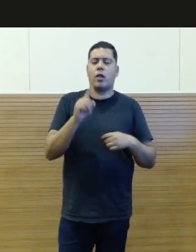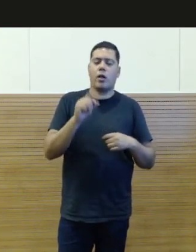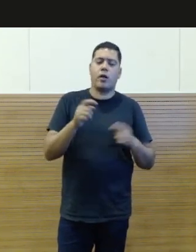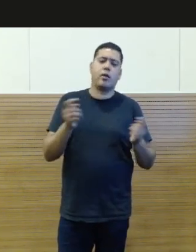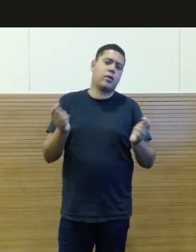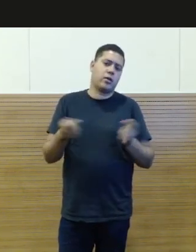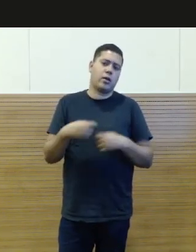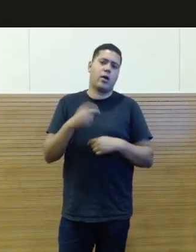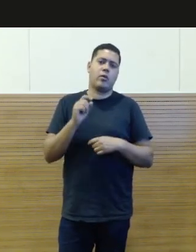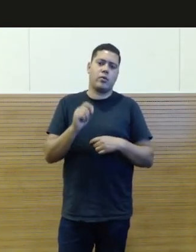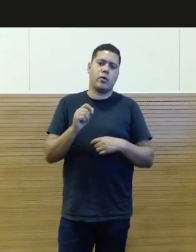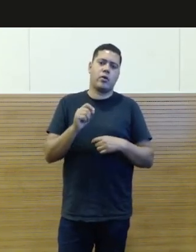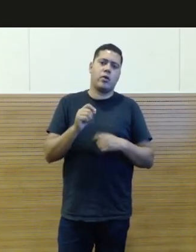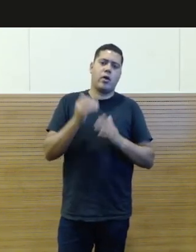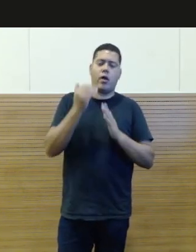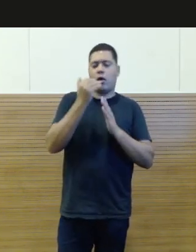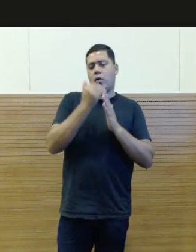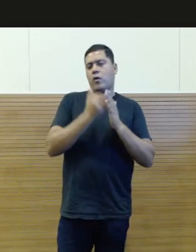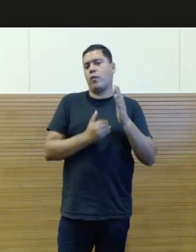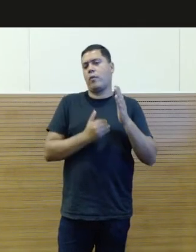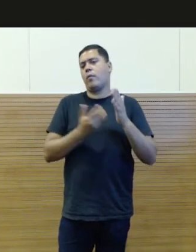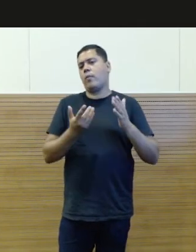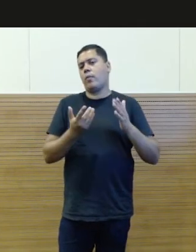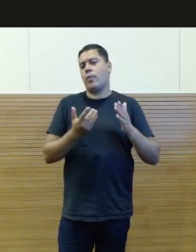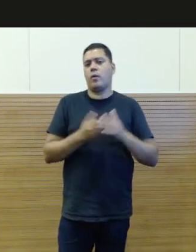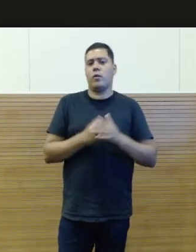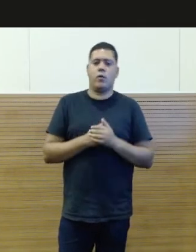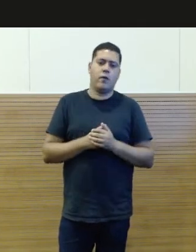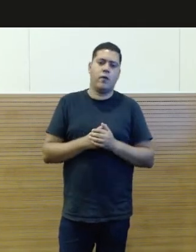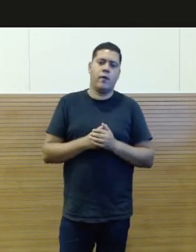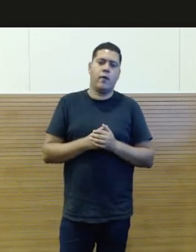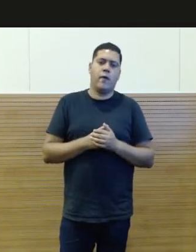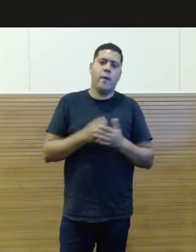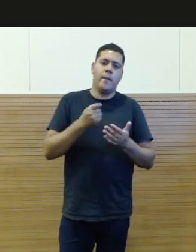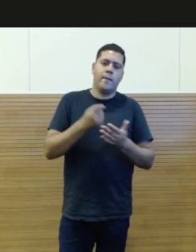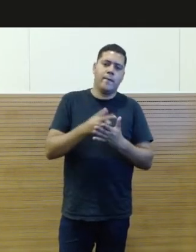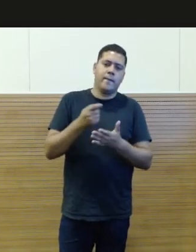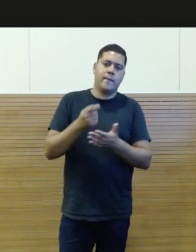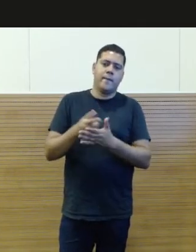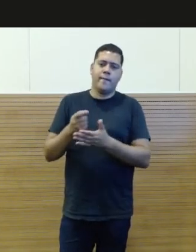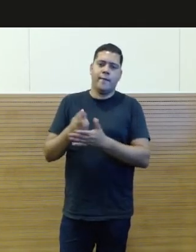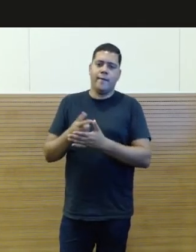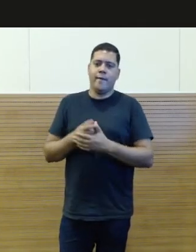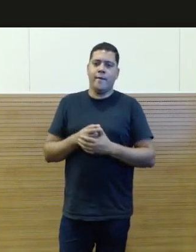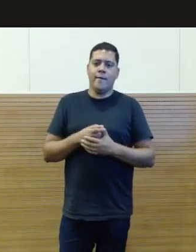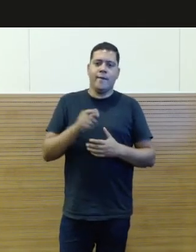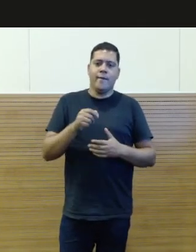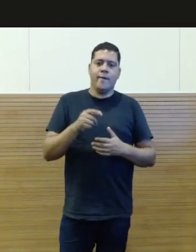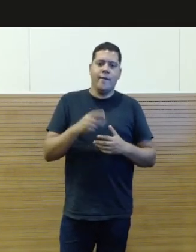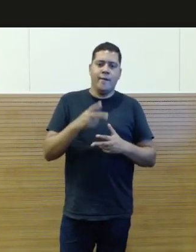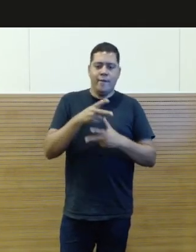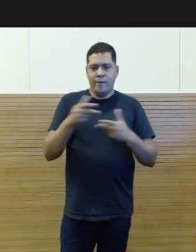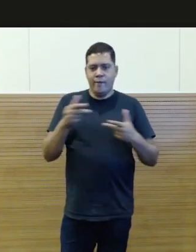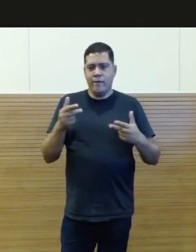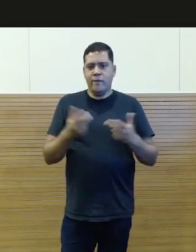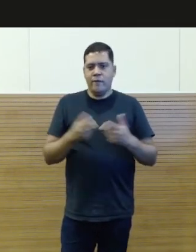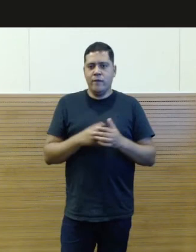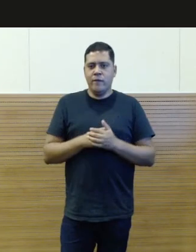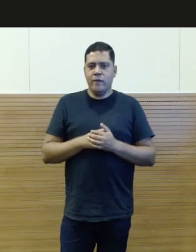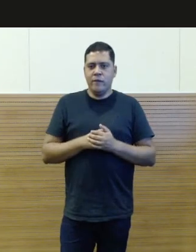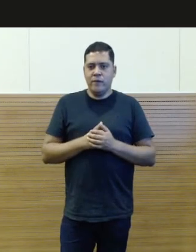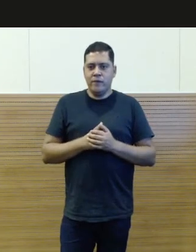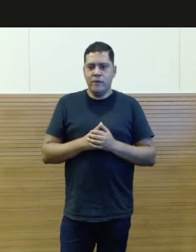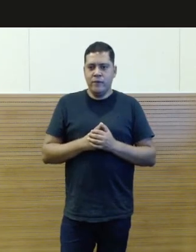capaz de efetivamente reduzir a compra, a aquisição de produtos ultraprocessados e de produtos excessivos nesses nutrientes,